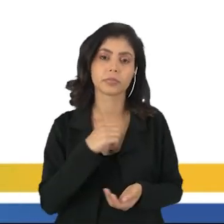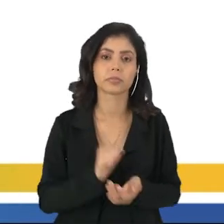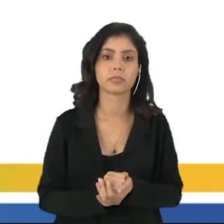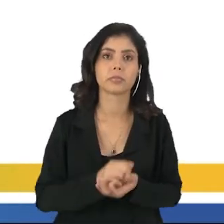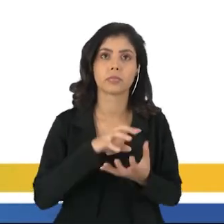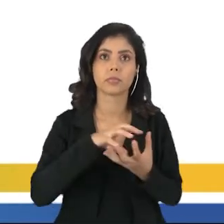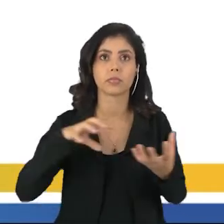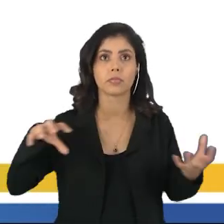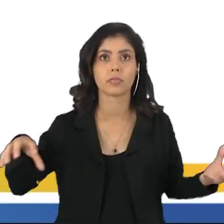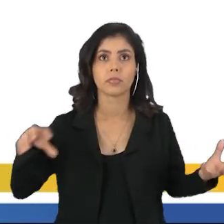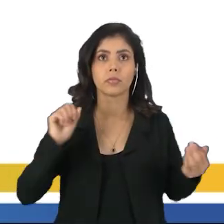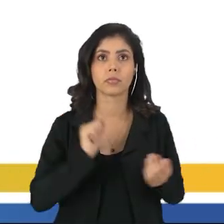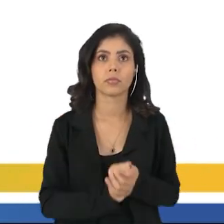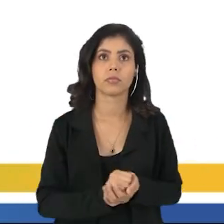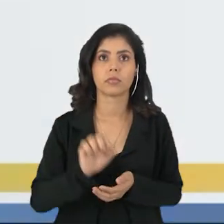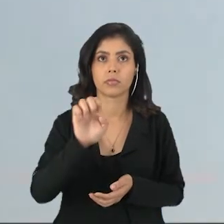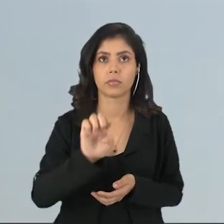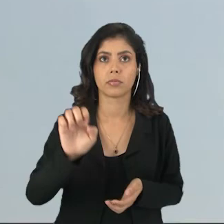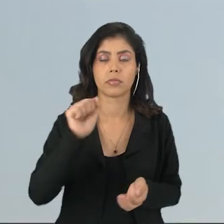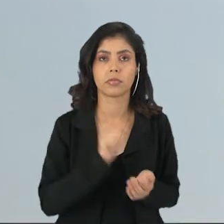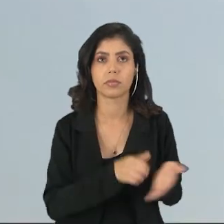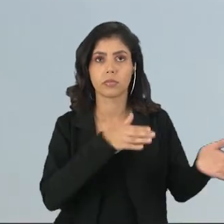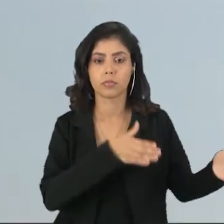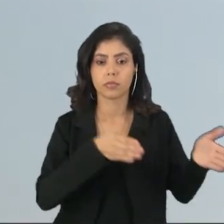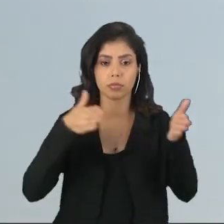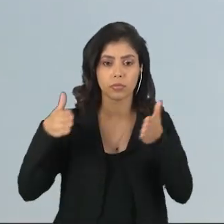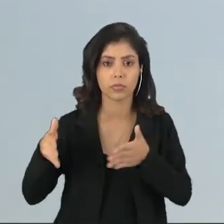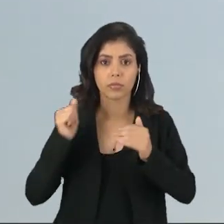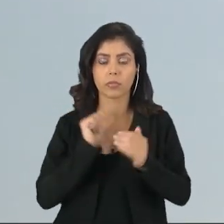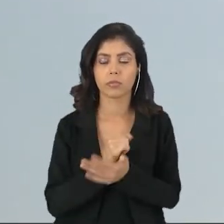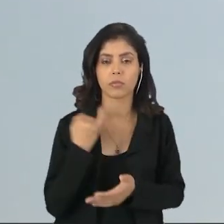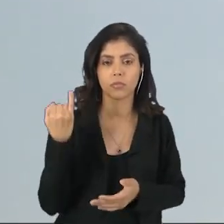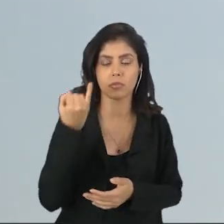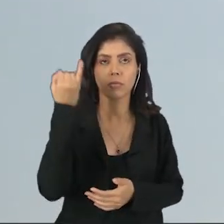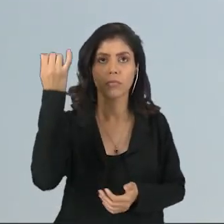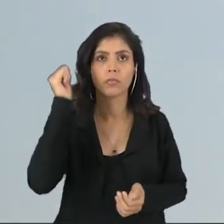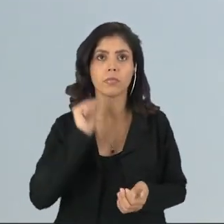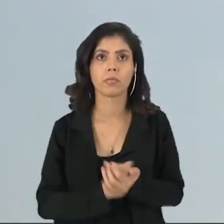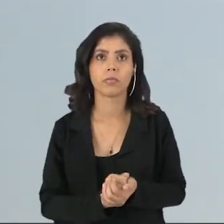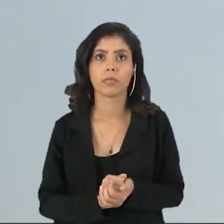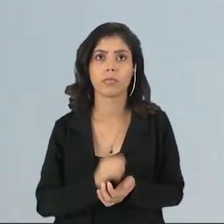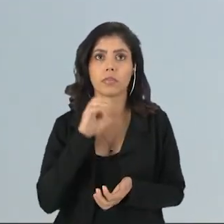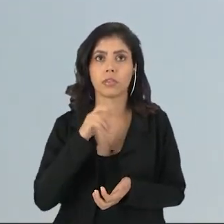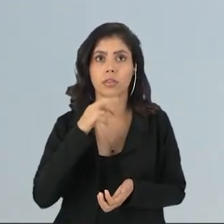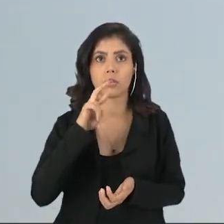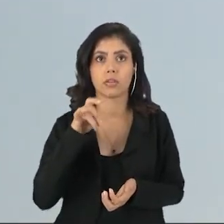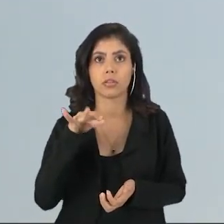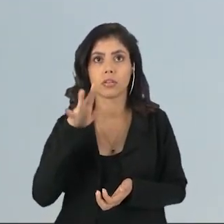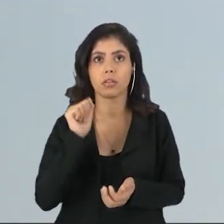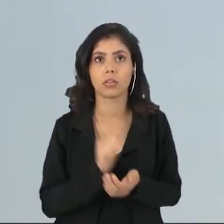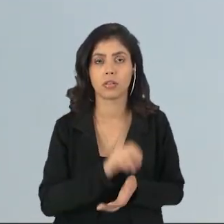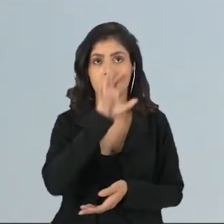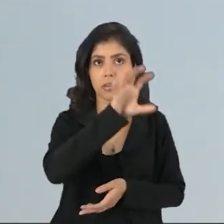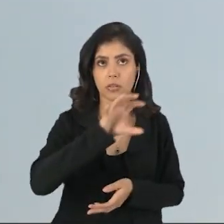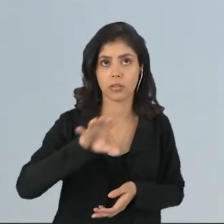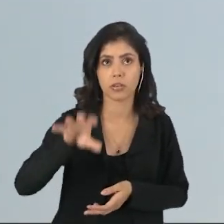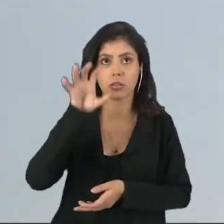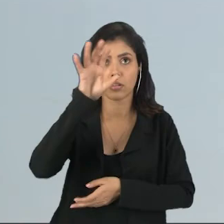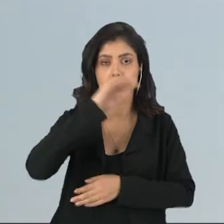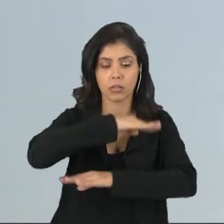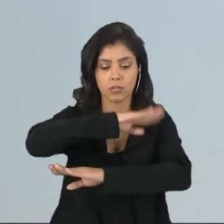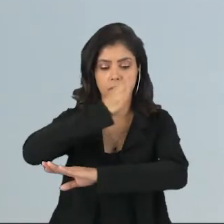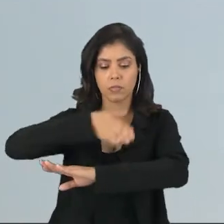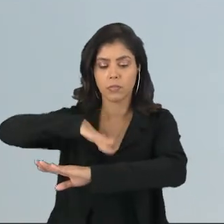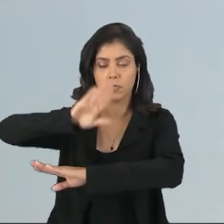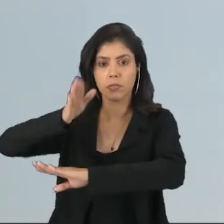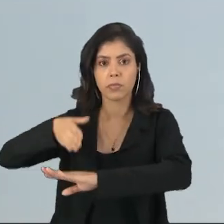frios rigorosos que tem no continente europeu. Então essas partes são exatamente, principalmente na parte escandinava, que